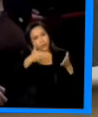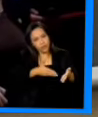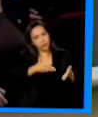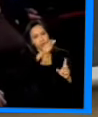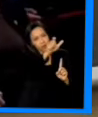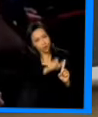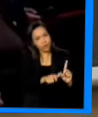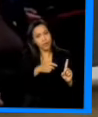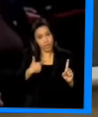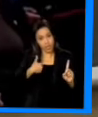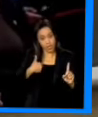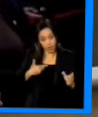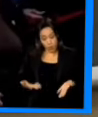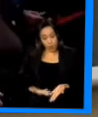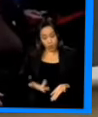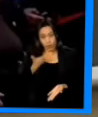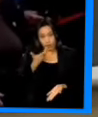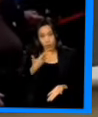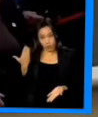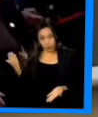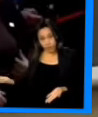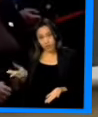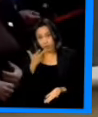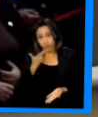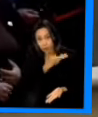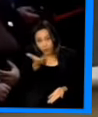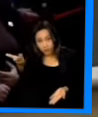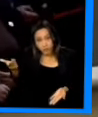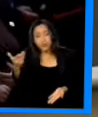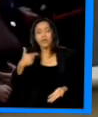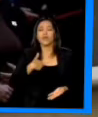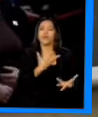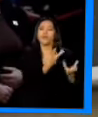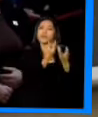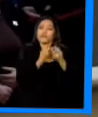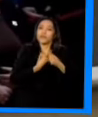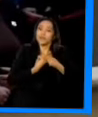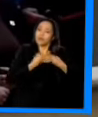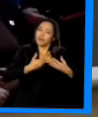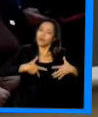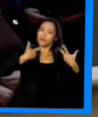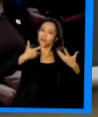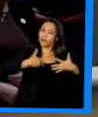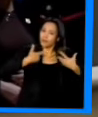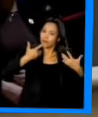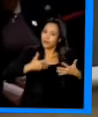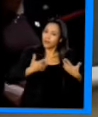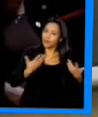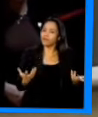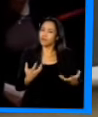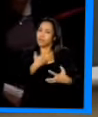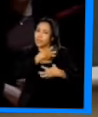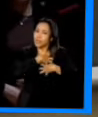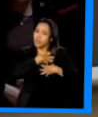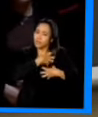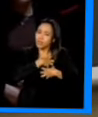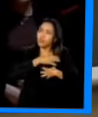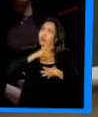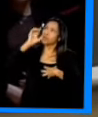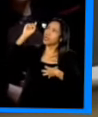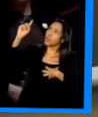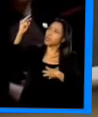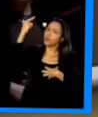contra aos inimigos de nossa democracia, que são contra aos inimigos de nossa cultura, que são